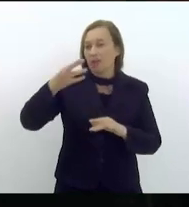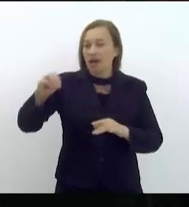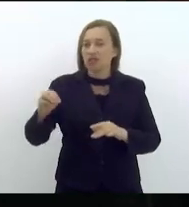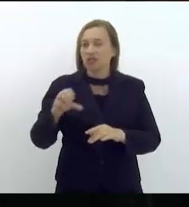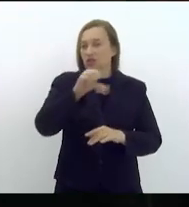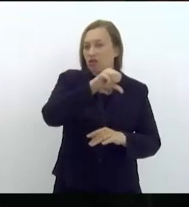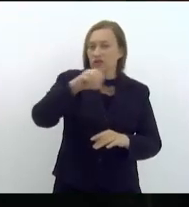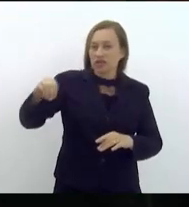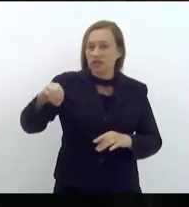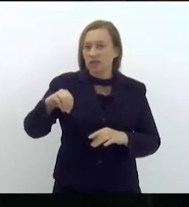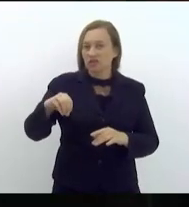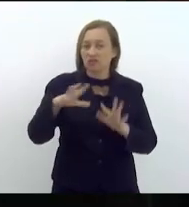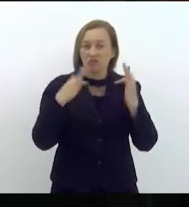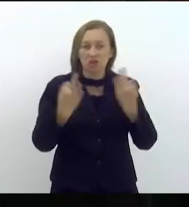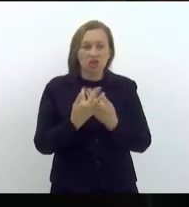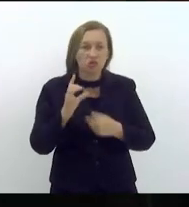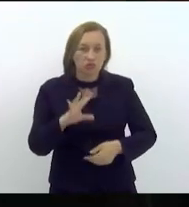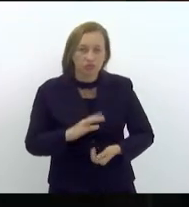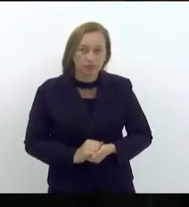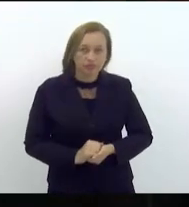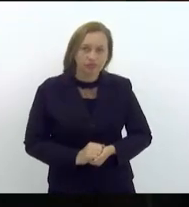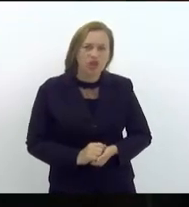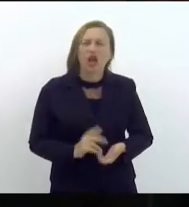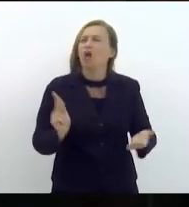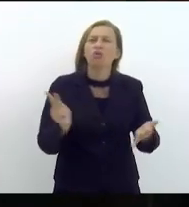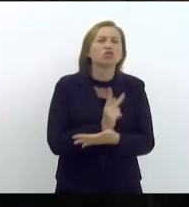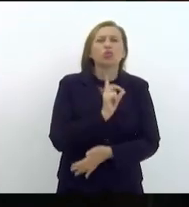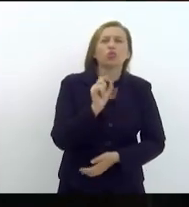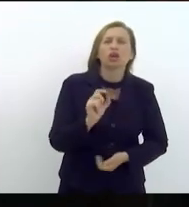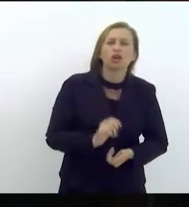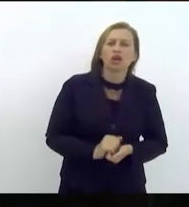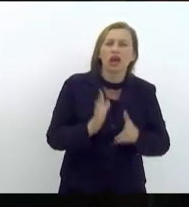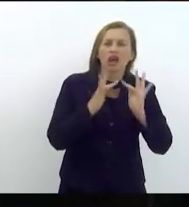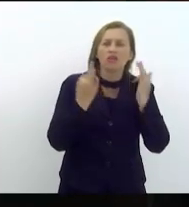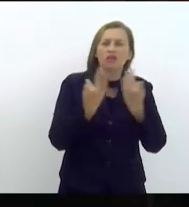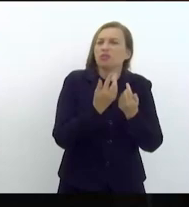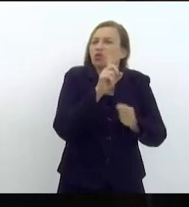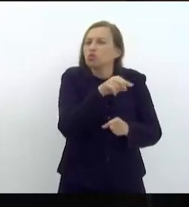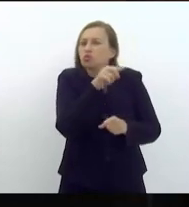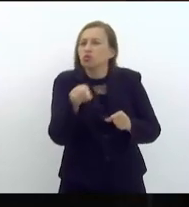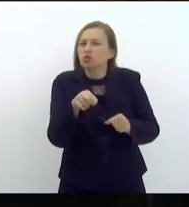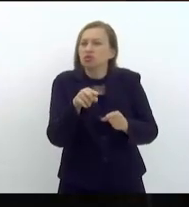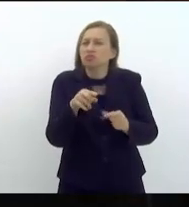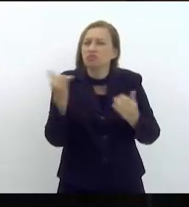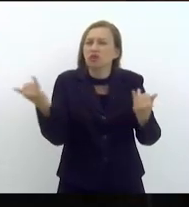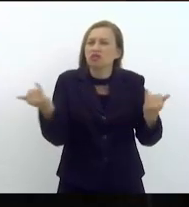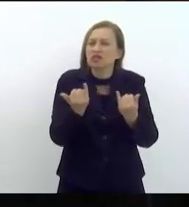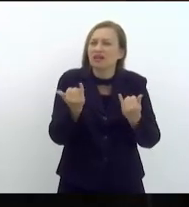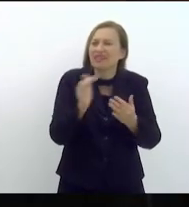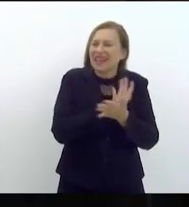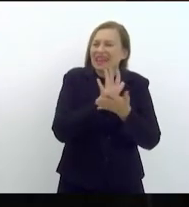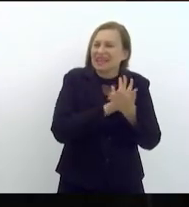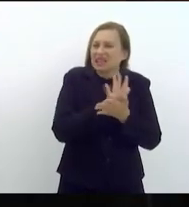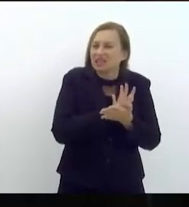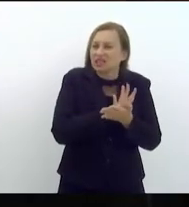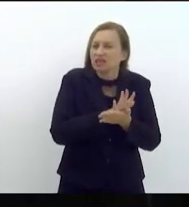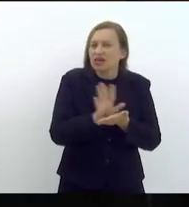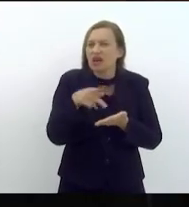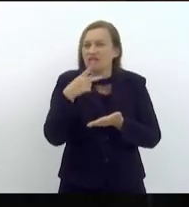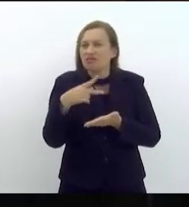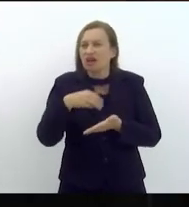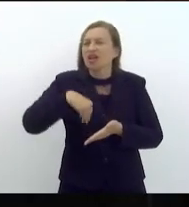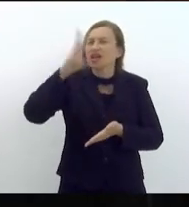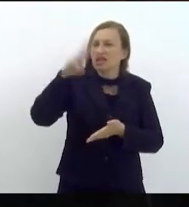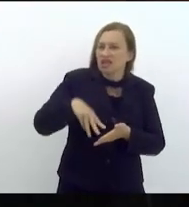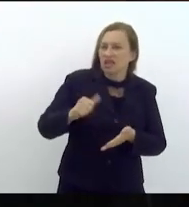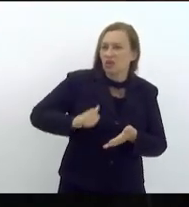900 famílias o que que aconteceu que essas famílias foram cortadas e não foram avisadas aí dizem que quem